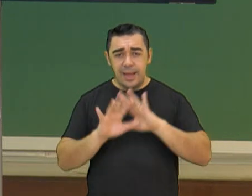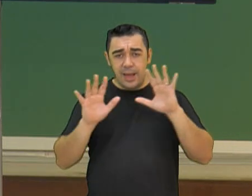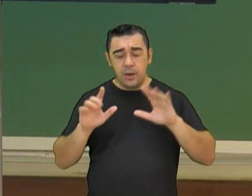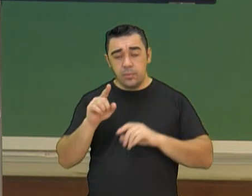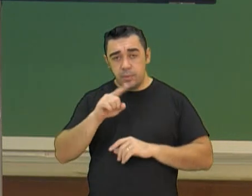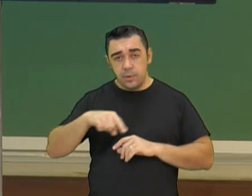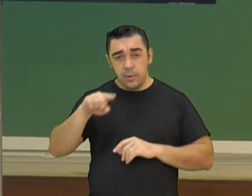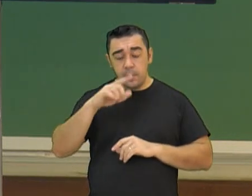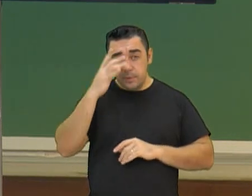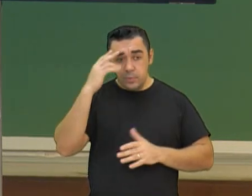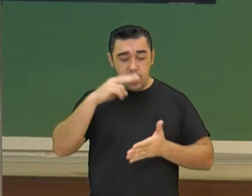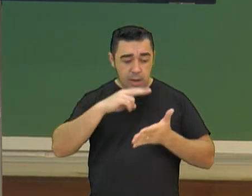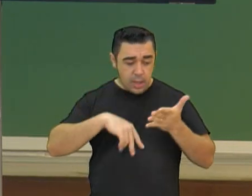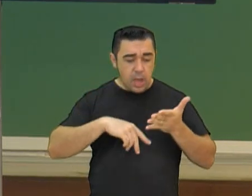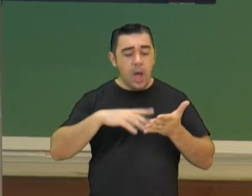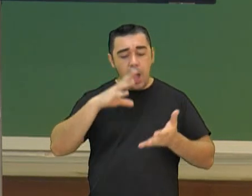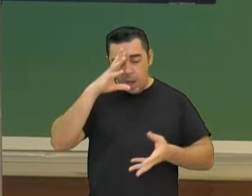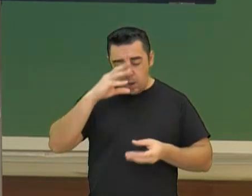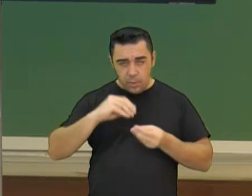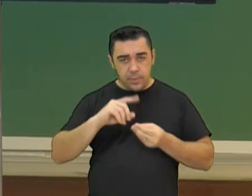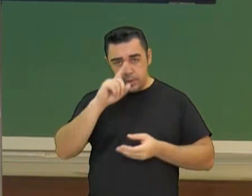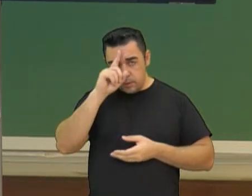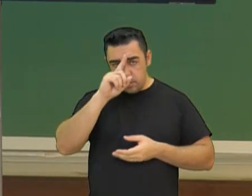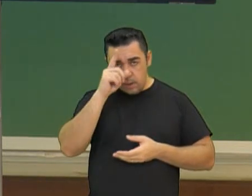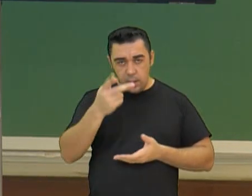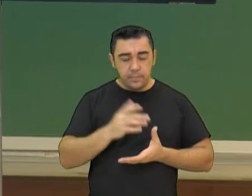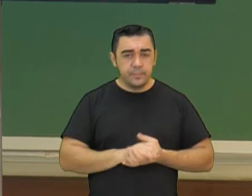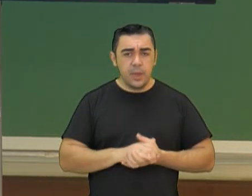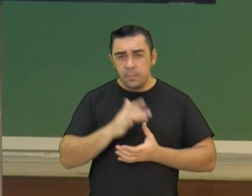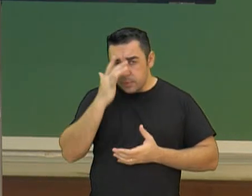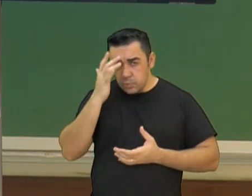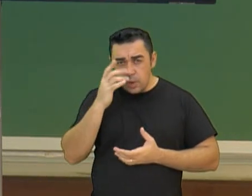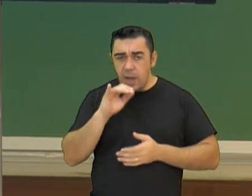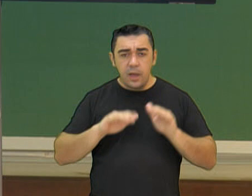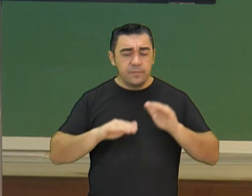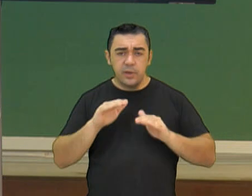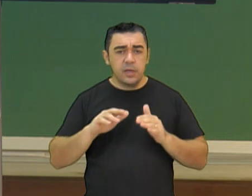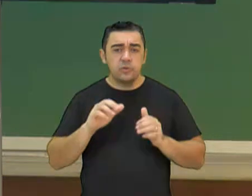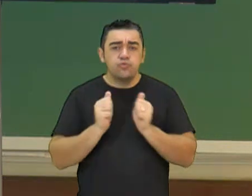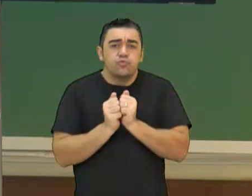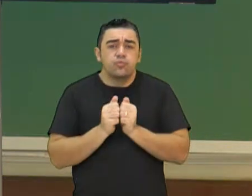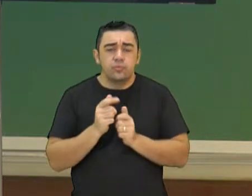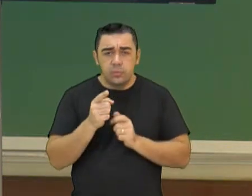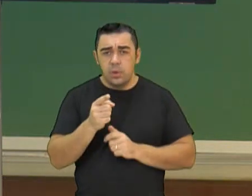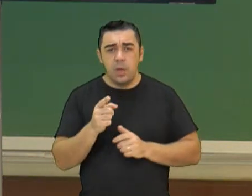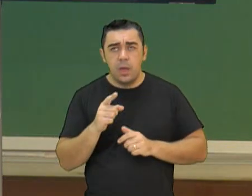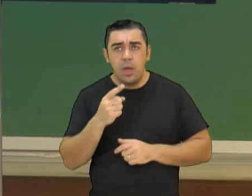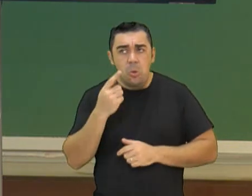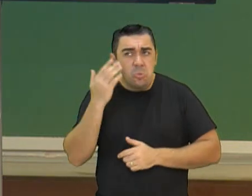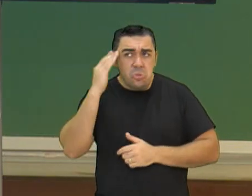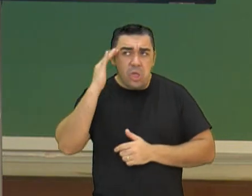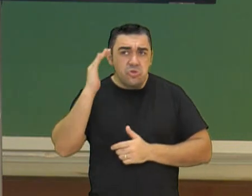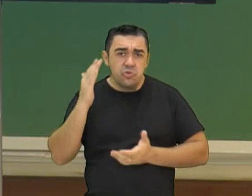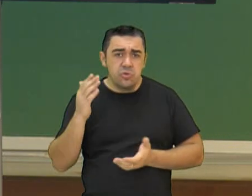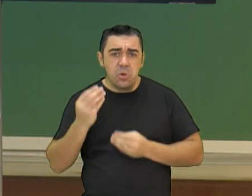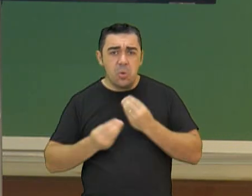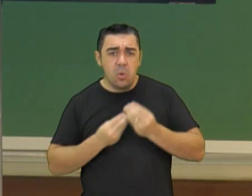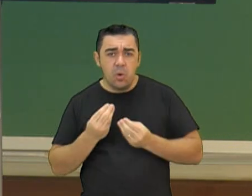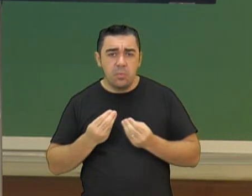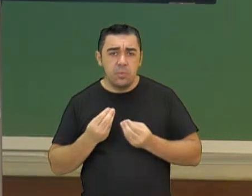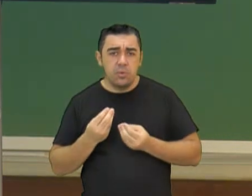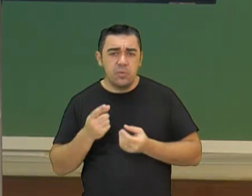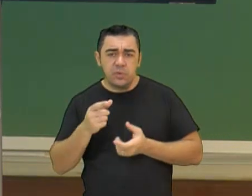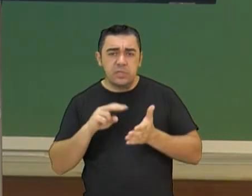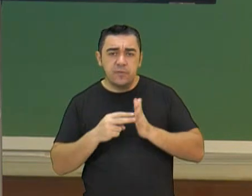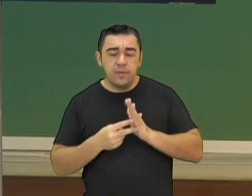o leitor compreenda as suas ideias. Né? O leitor não está ali muitas vezes com você para dizer, olha, eu não entendi essa parte aqui, essa frase, o que você